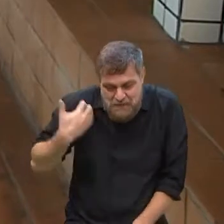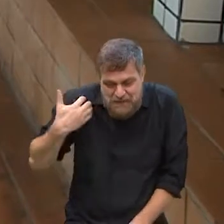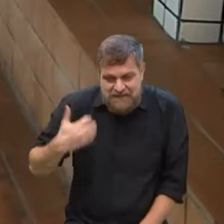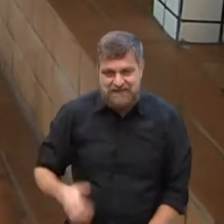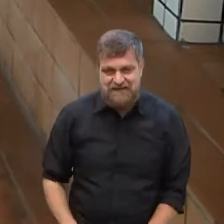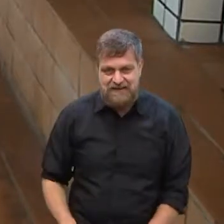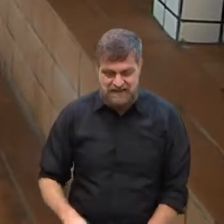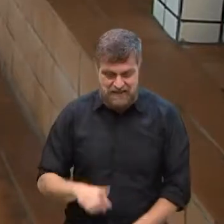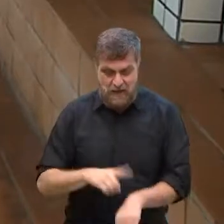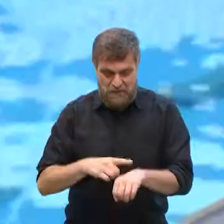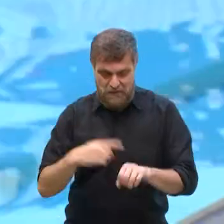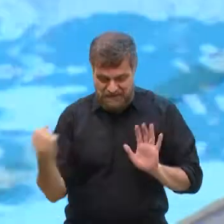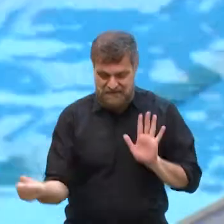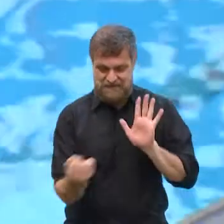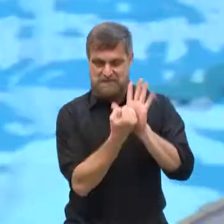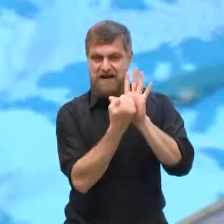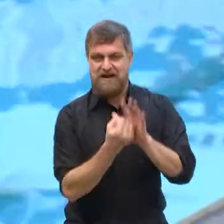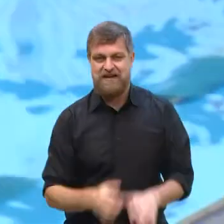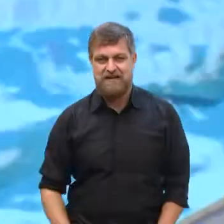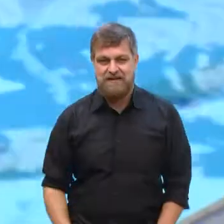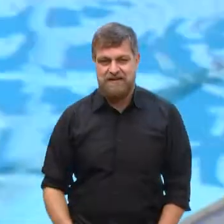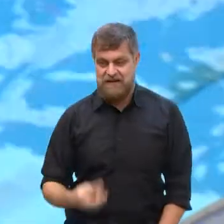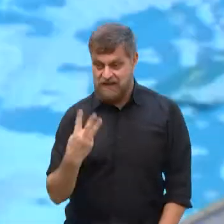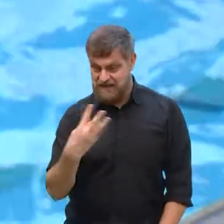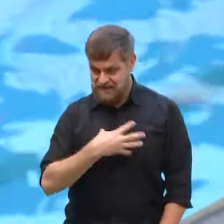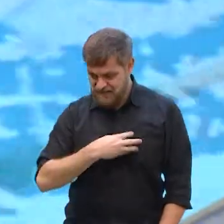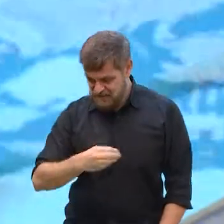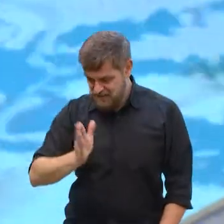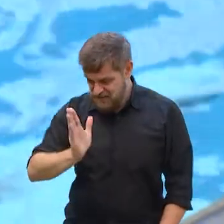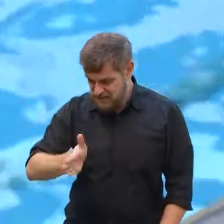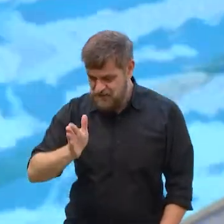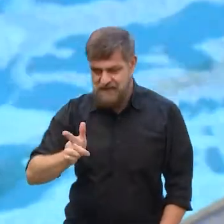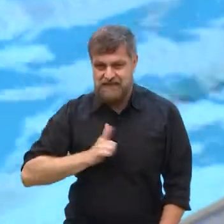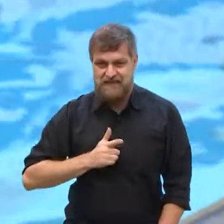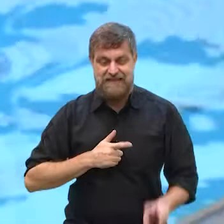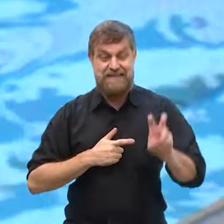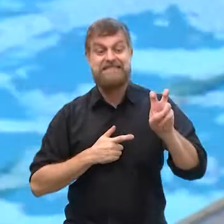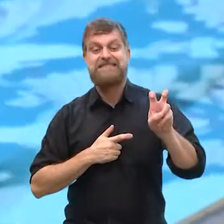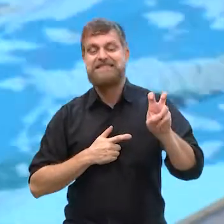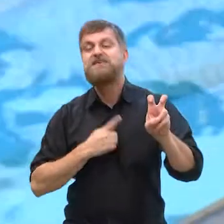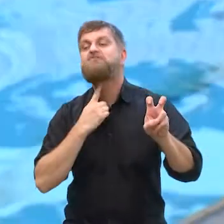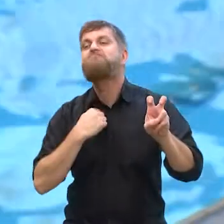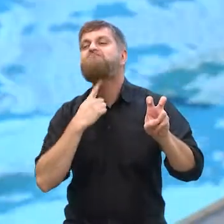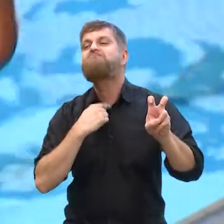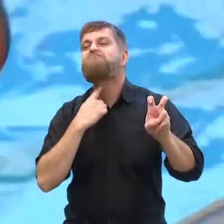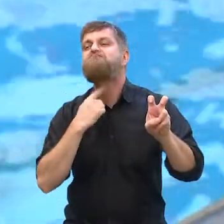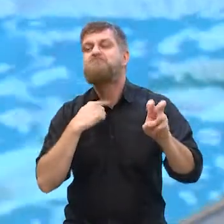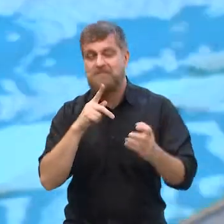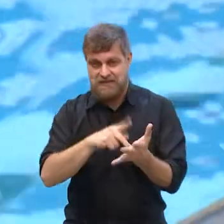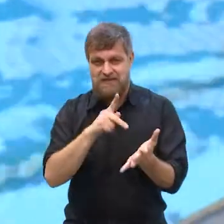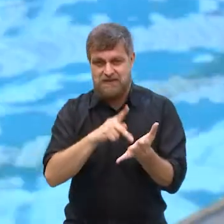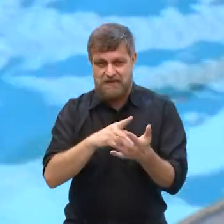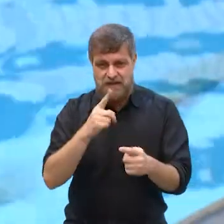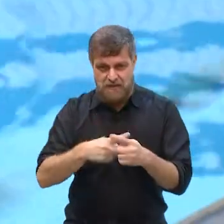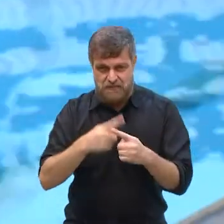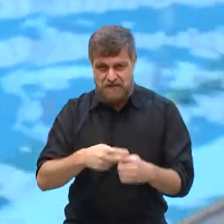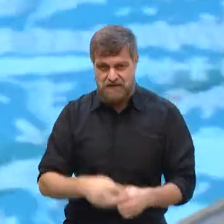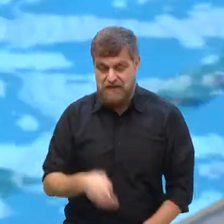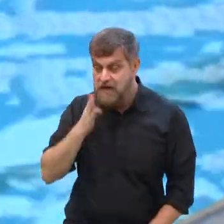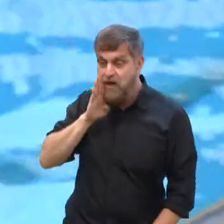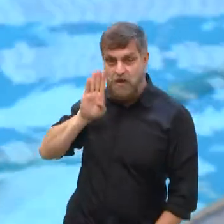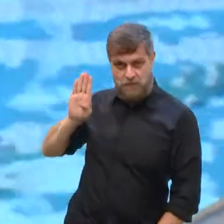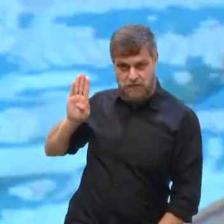marca muito, assim, né? Tanto é que hoje eu falo de 3 filhos e sempre falo, eu queria ter 5 filhos e tudo. E é verdade, porque eu fiz isso para